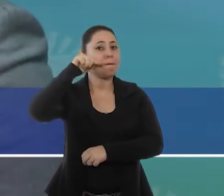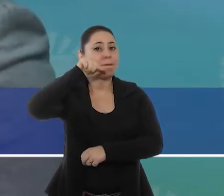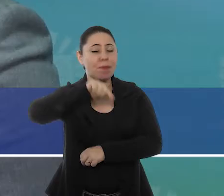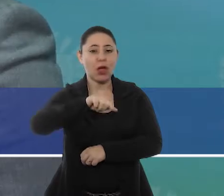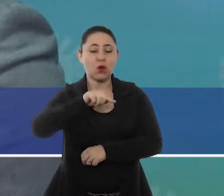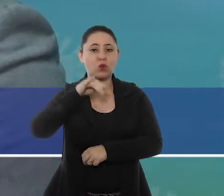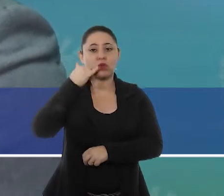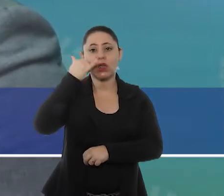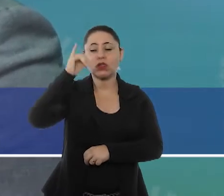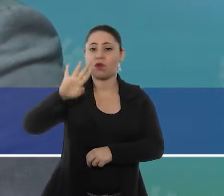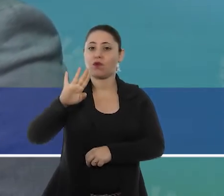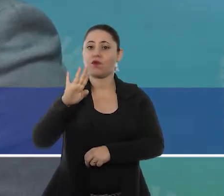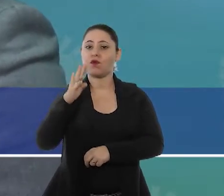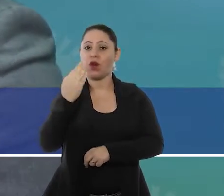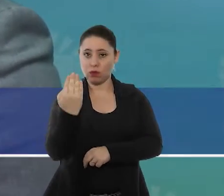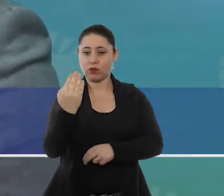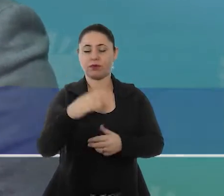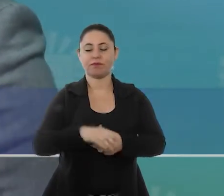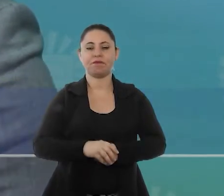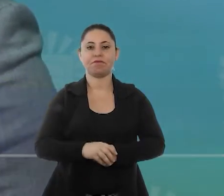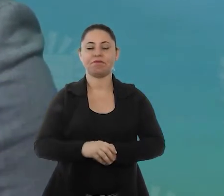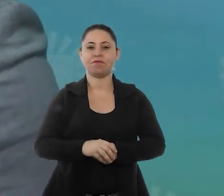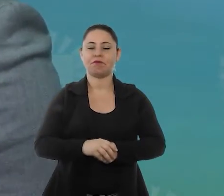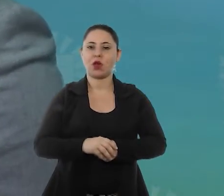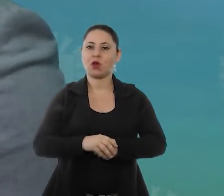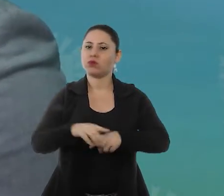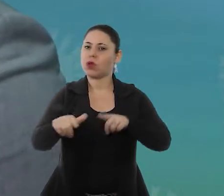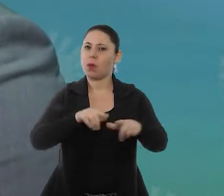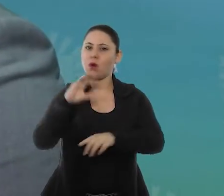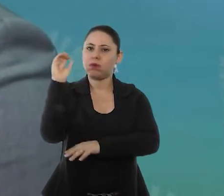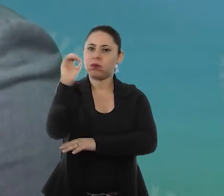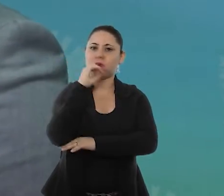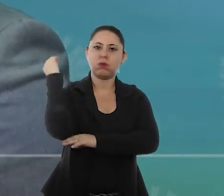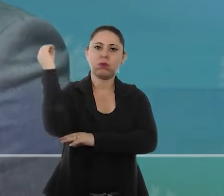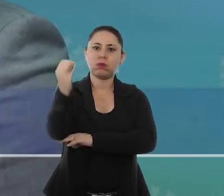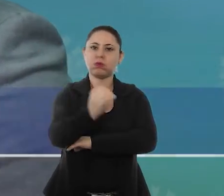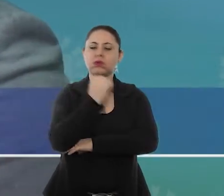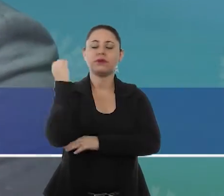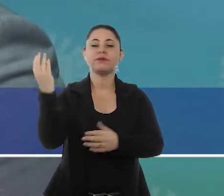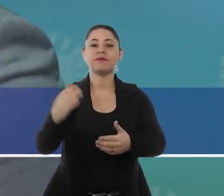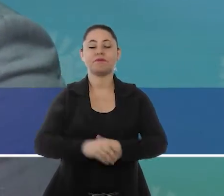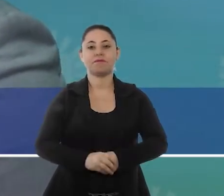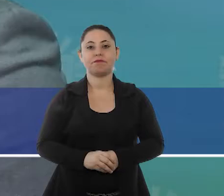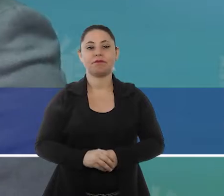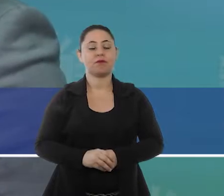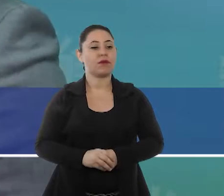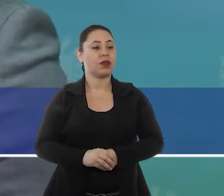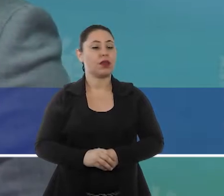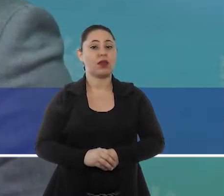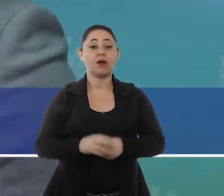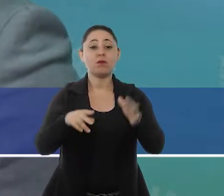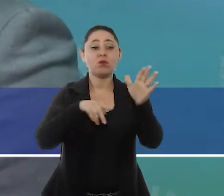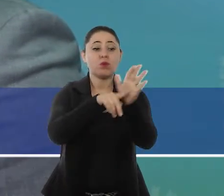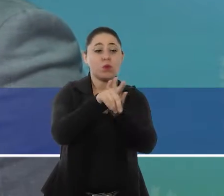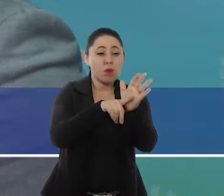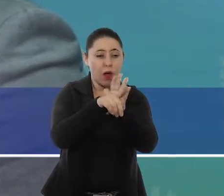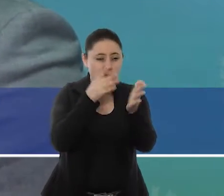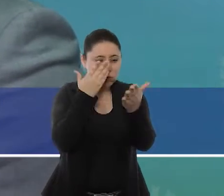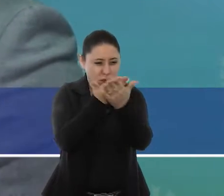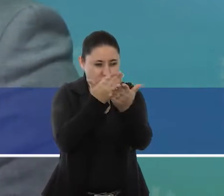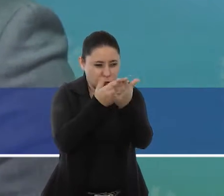mil ocorrências frutos de trote no serviço de emergência e urgência. Aí fomos procurar na